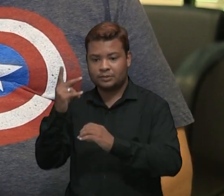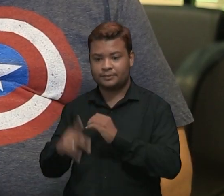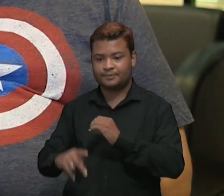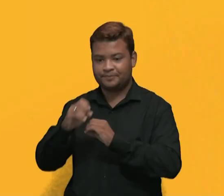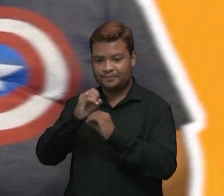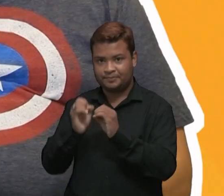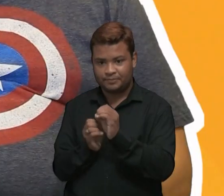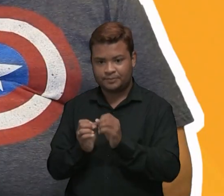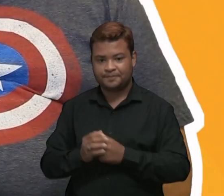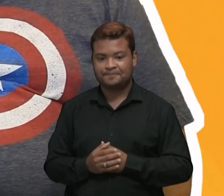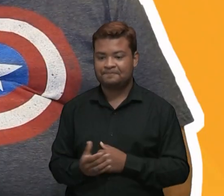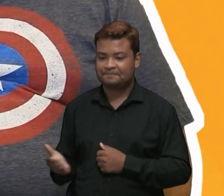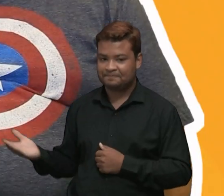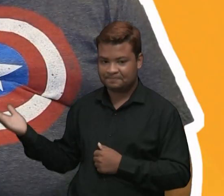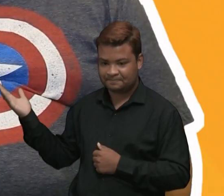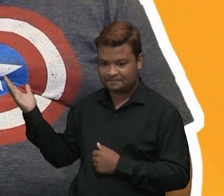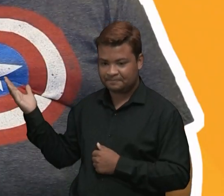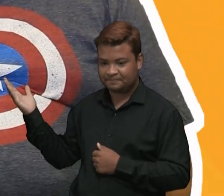UFG.